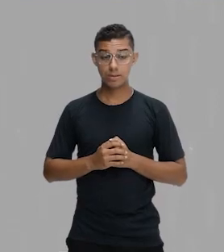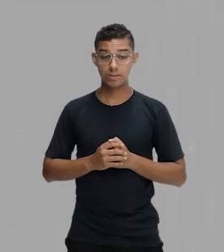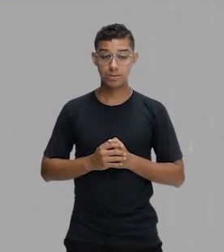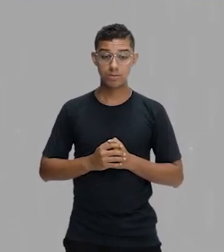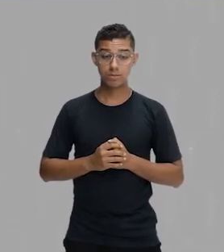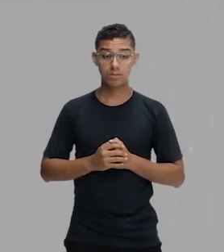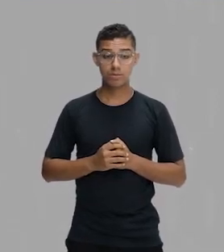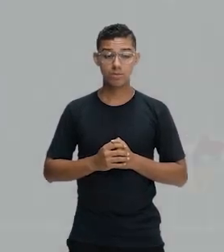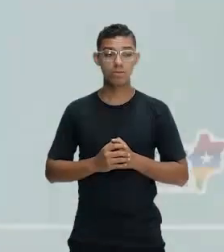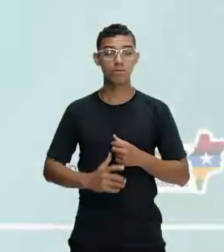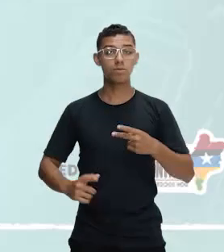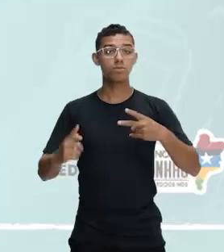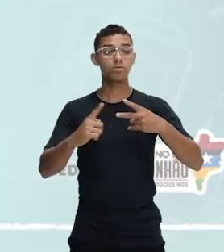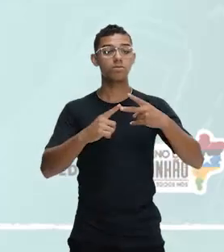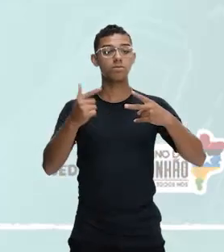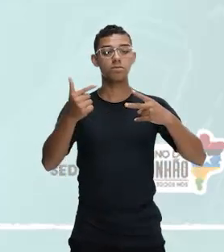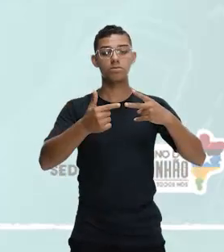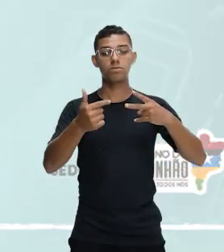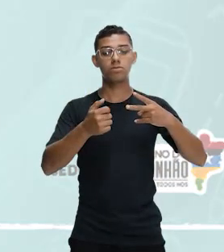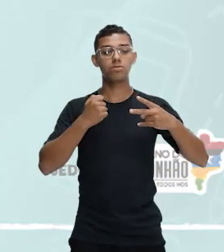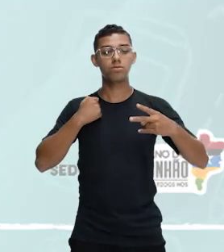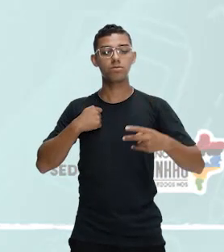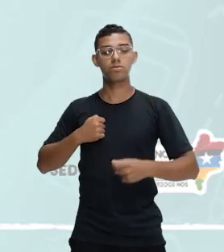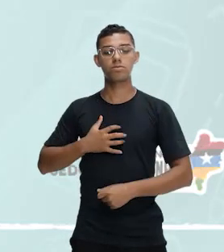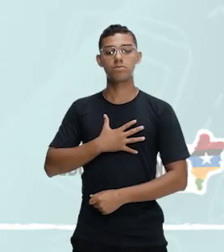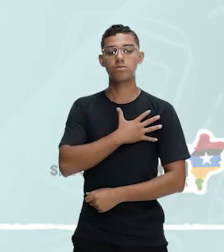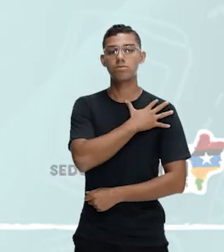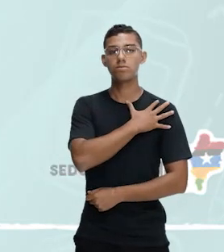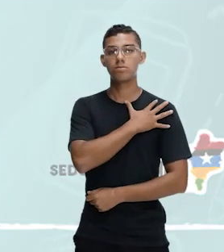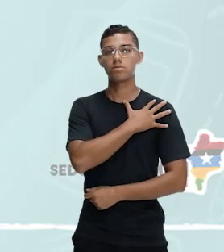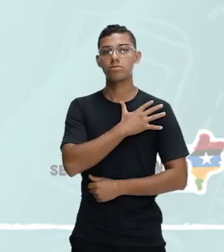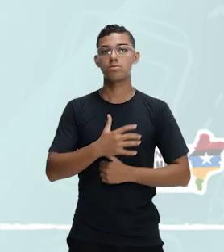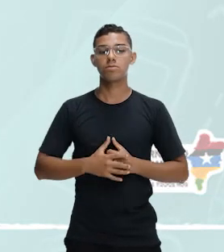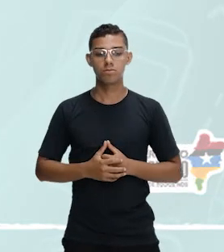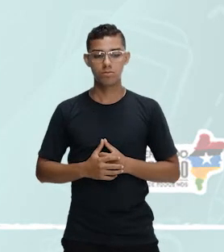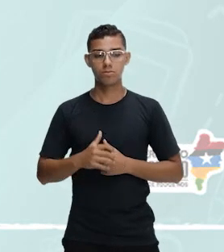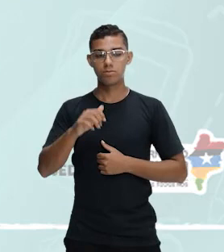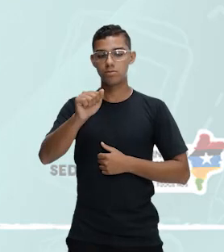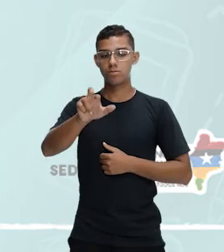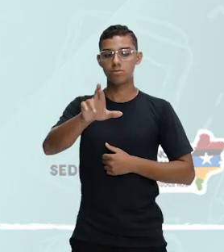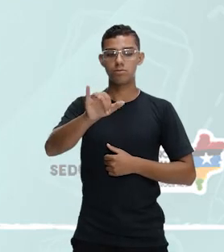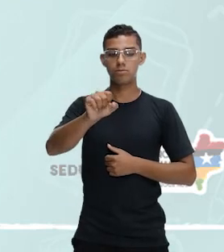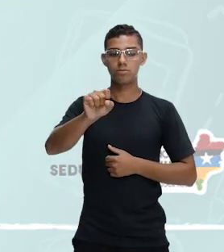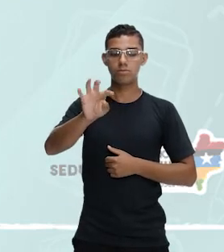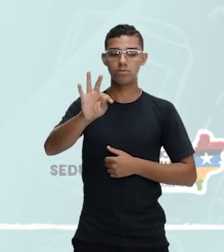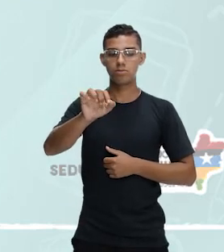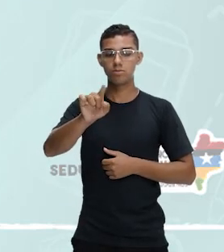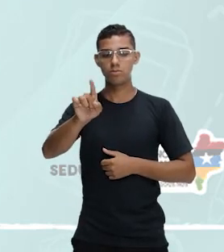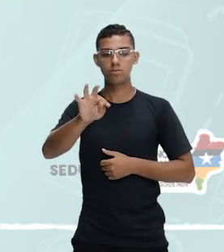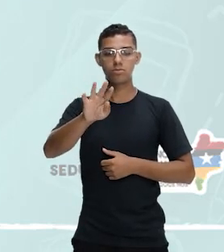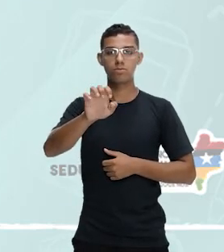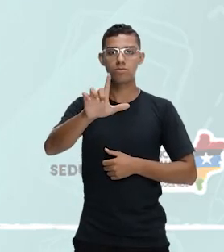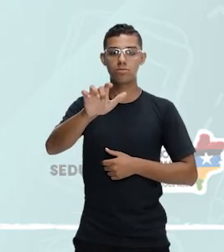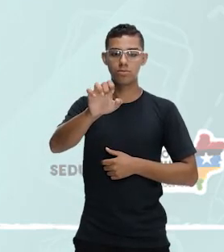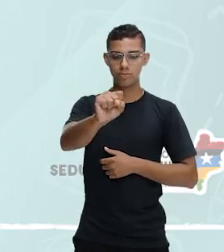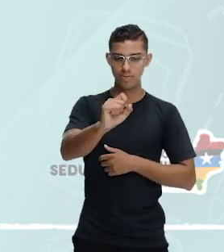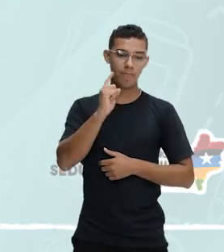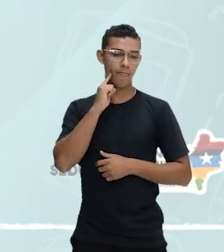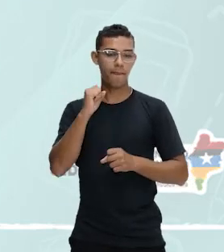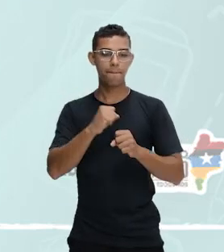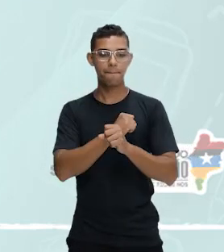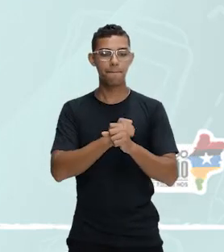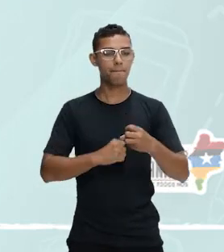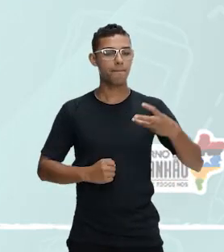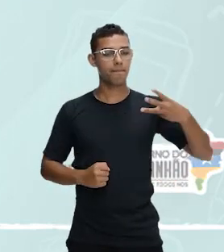Então o segundo aqui que nós vamos falar vai ser o Aristóteles, né, o Aristóteles de Estagira. Então ele viveu aí